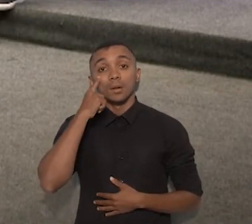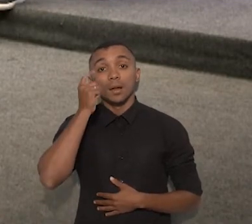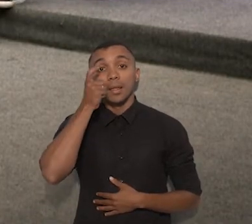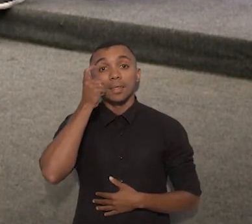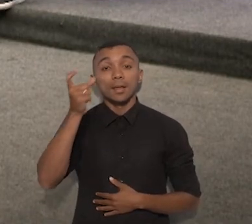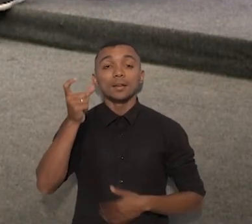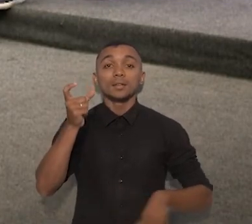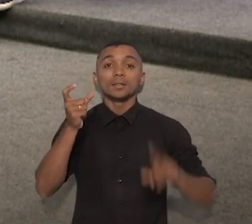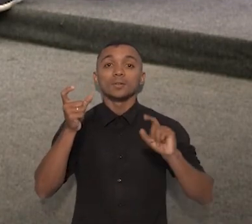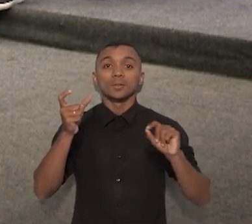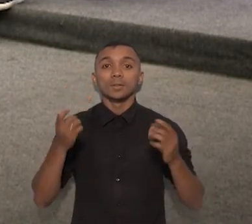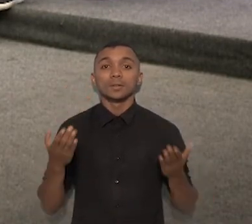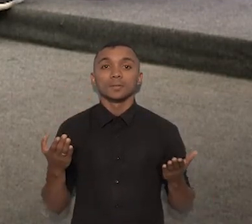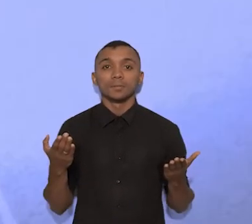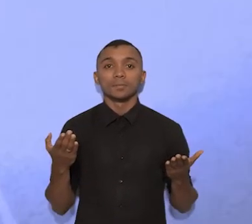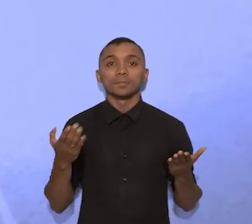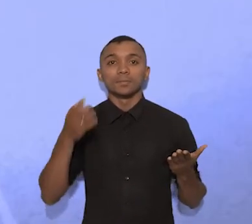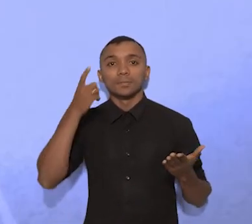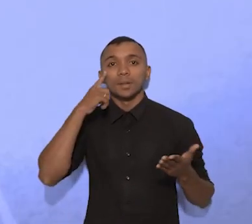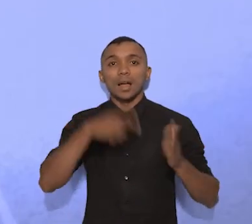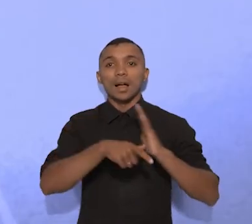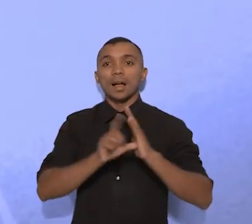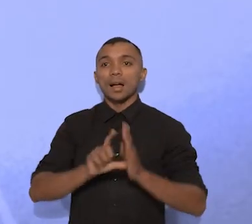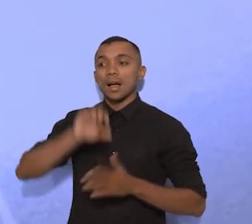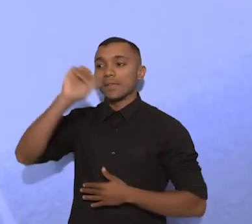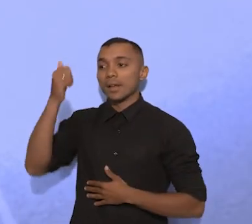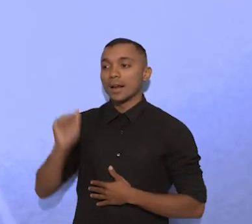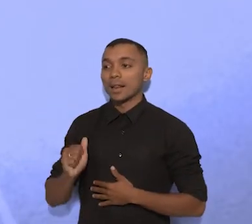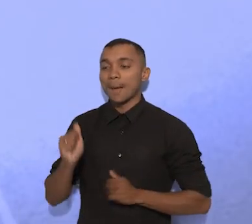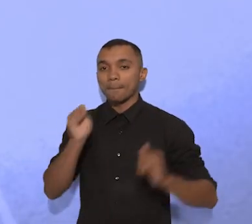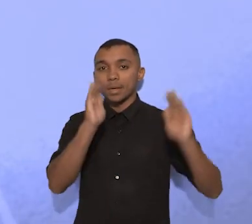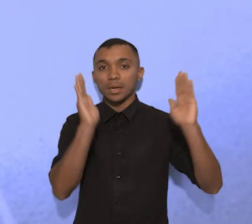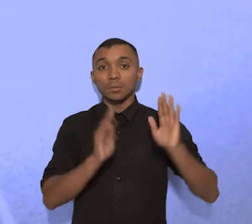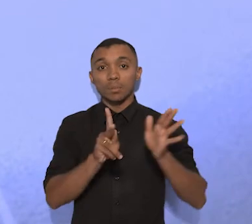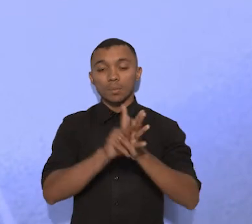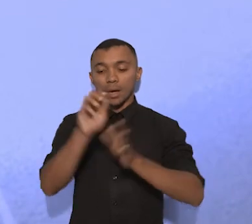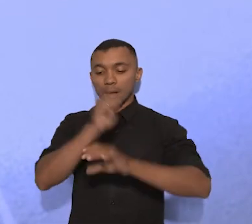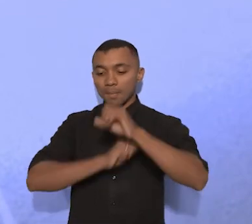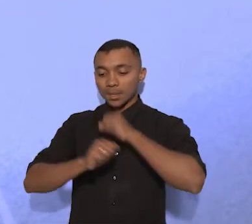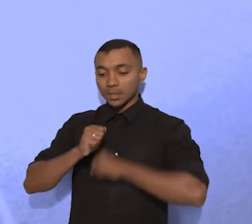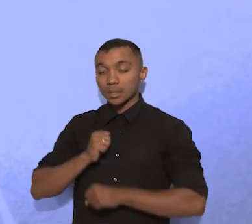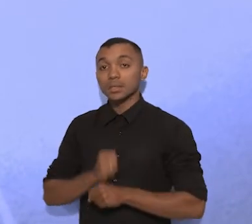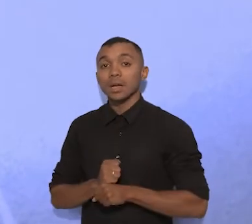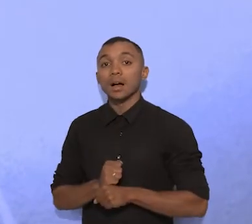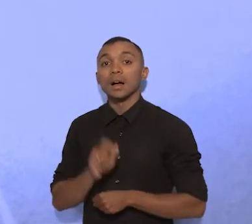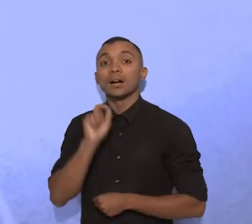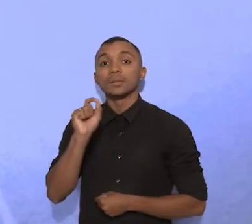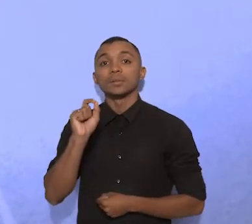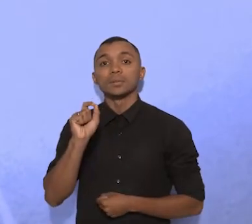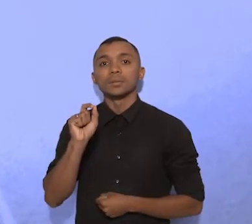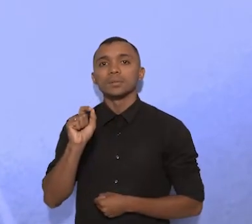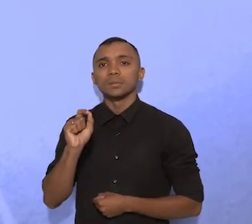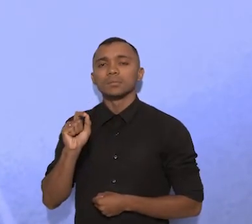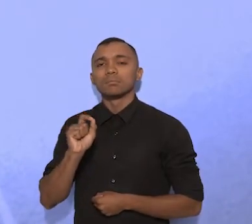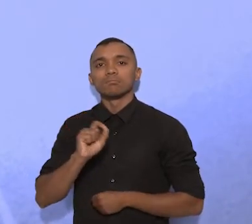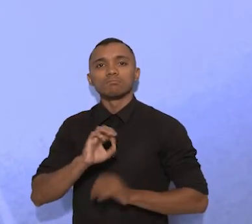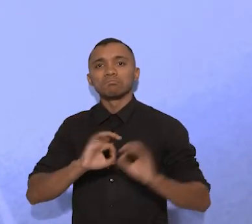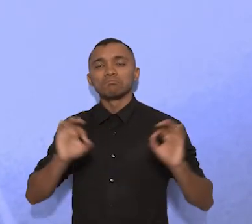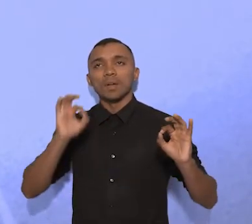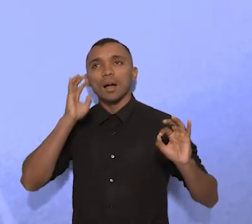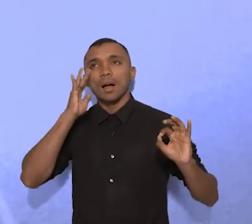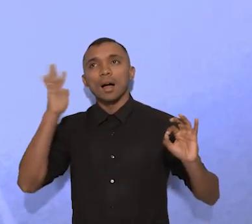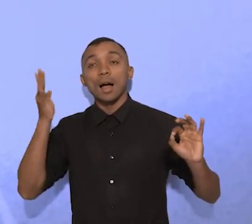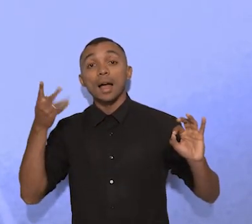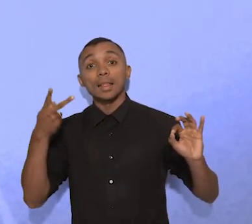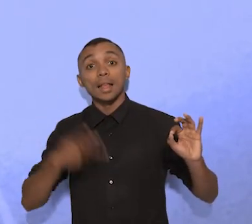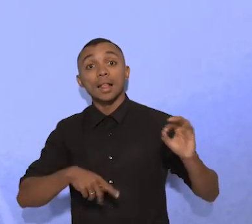interessante observar as duas temporadas, né? A temporada do ano passado, que foi a temporada dos sonhos, e essa